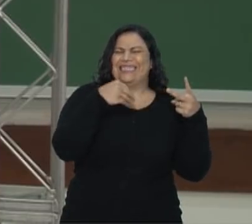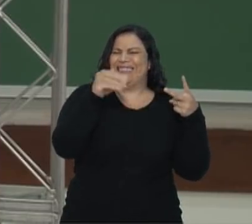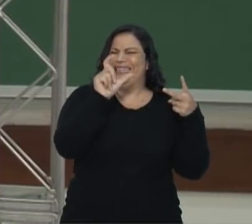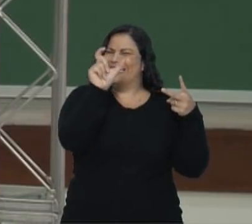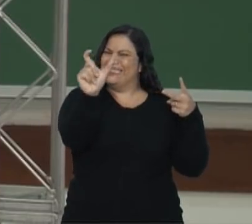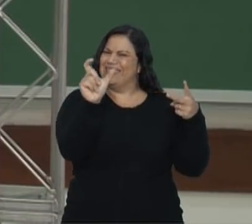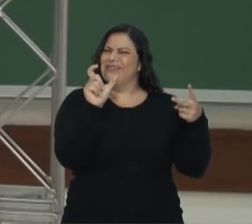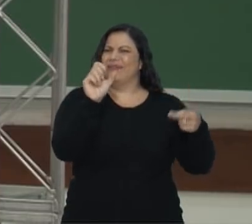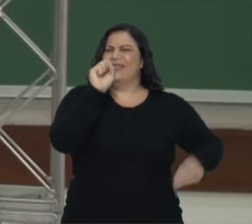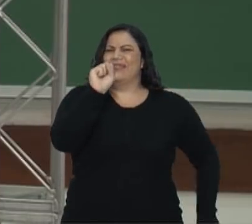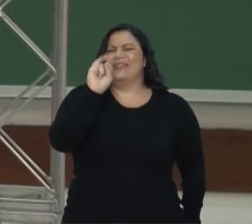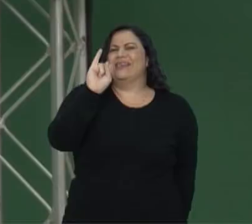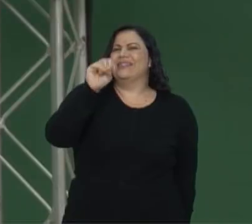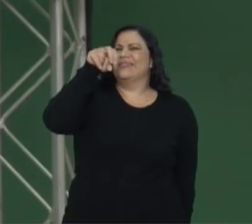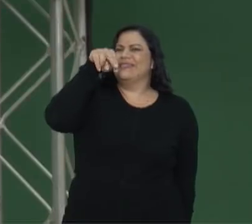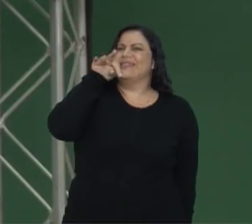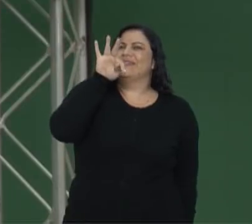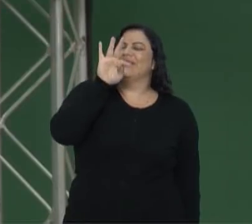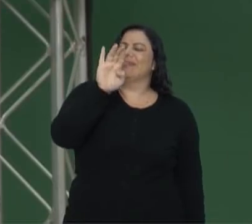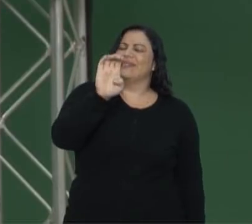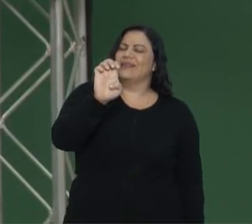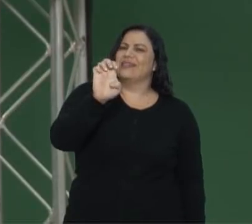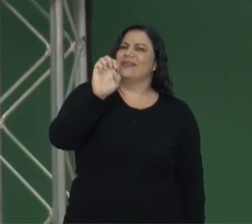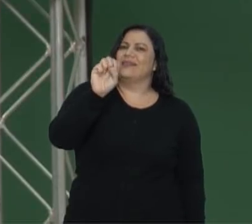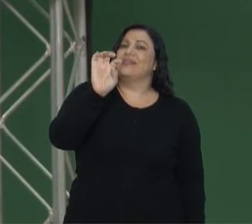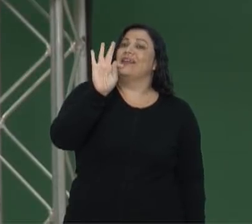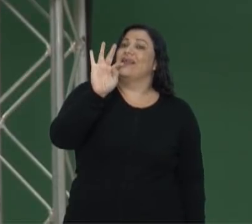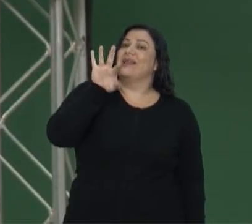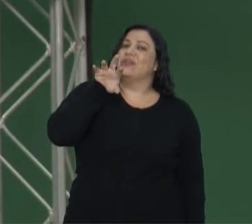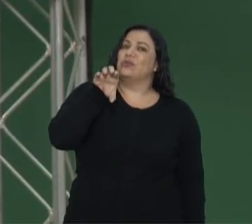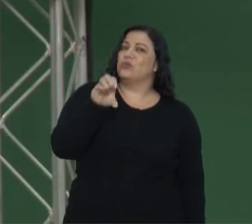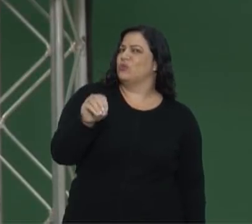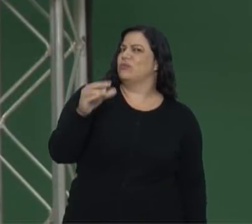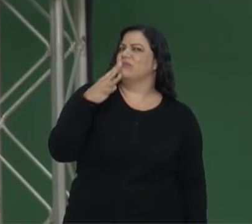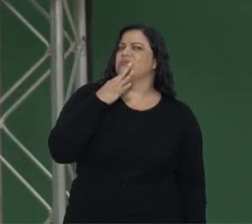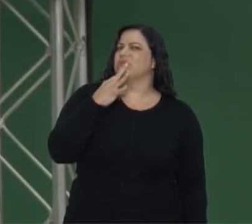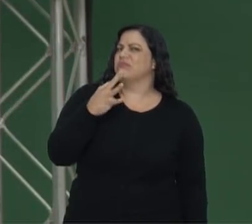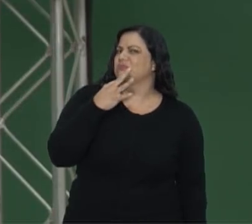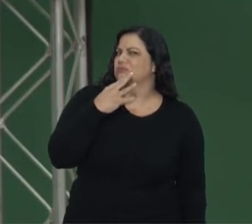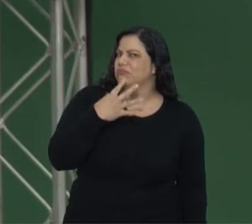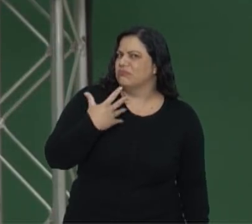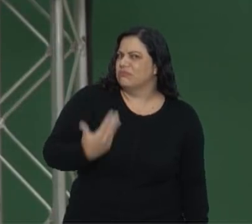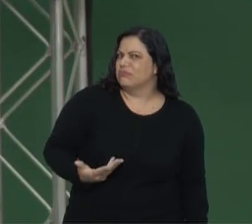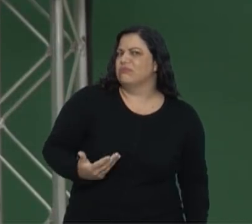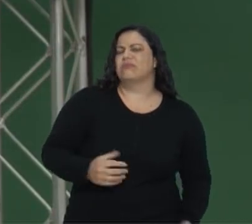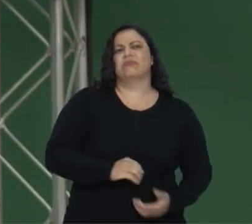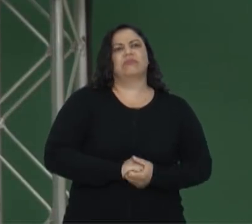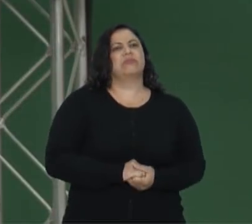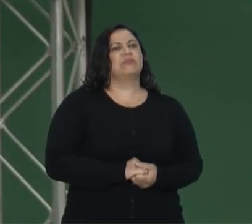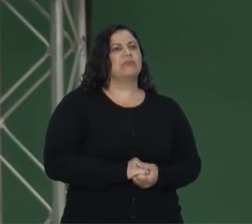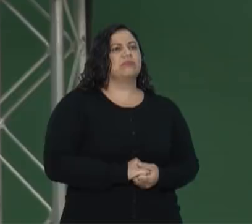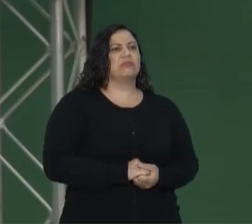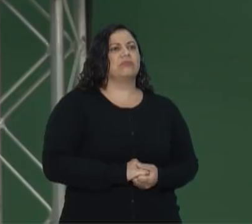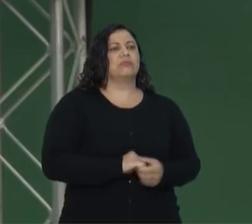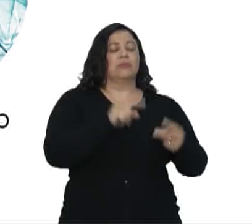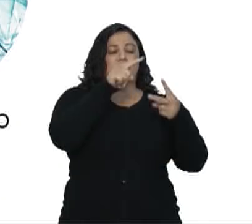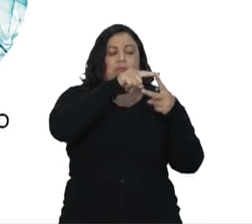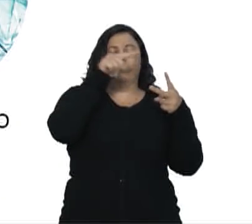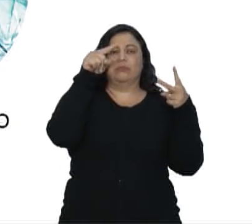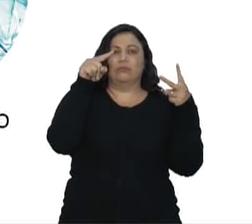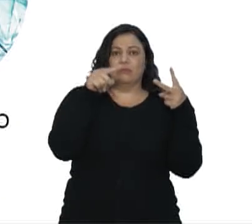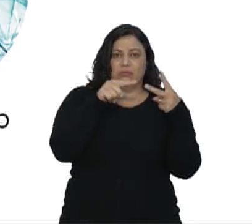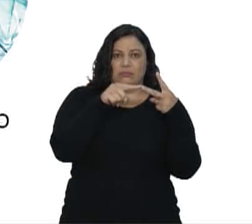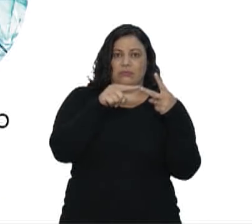eu não conheço, eu nunca vi falar. Você vai explicar? Vou. Então vou mostrar para vocês dois exemplos. Olha essa